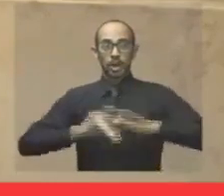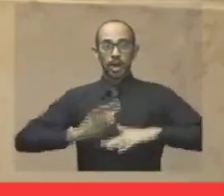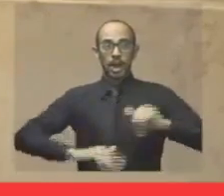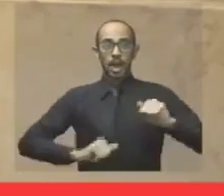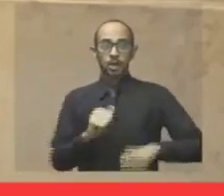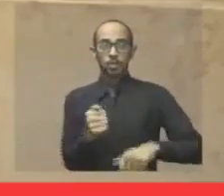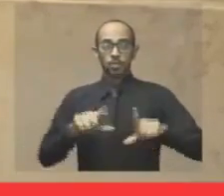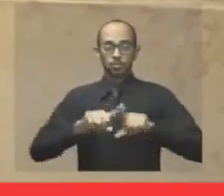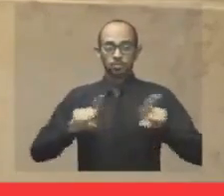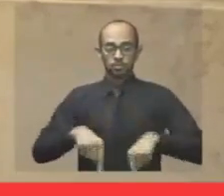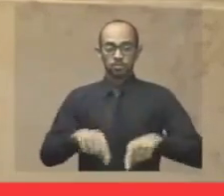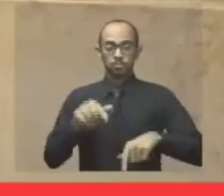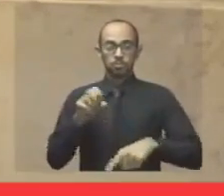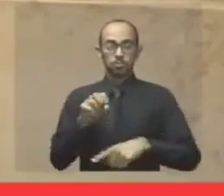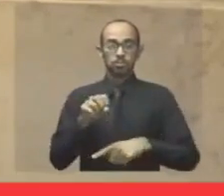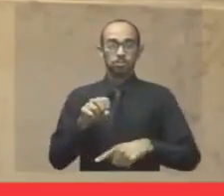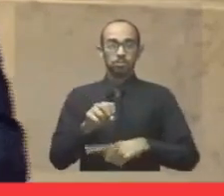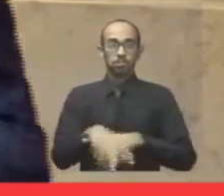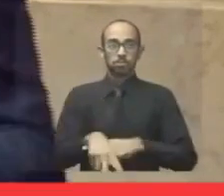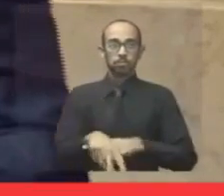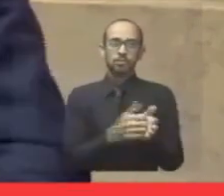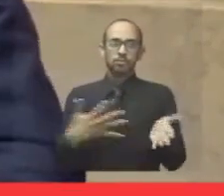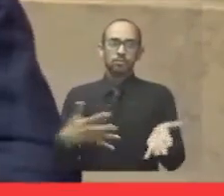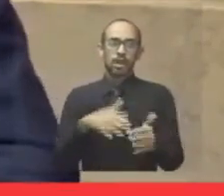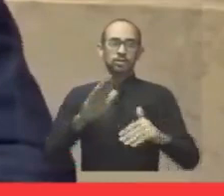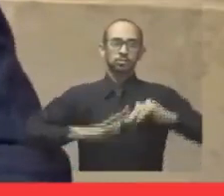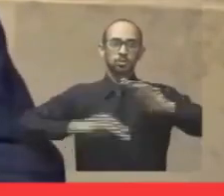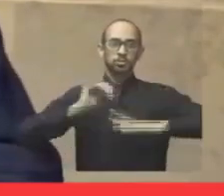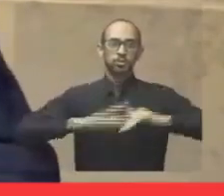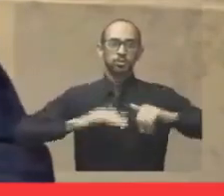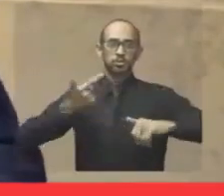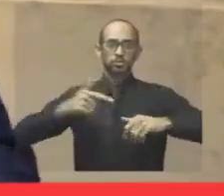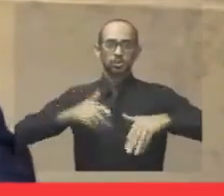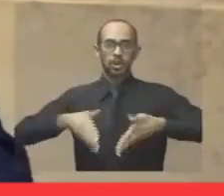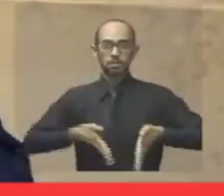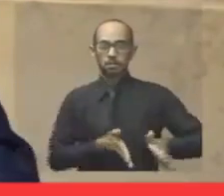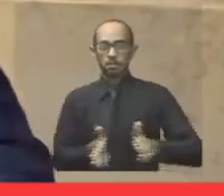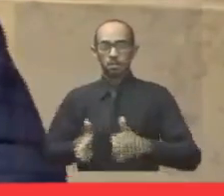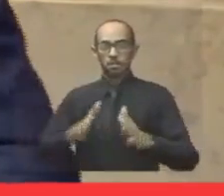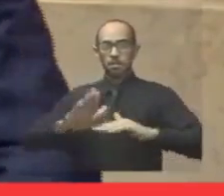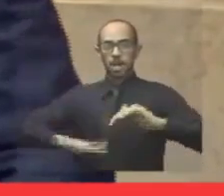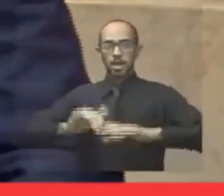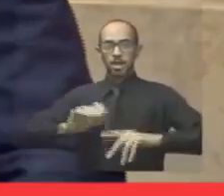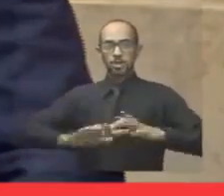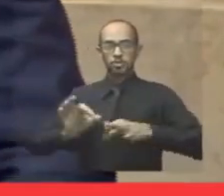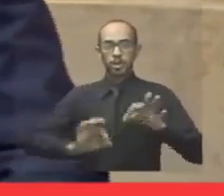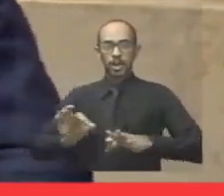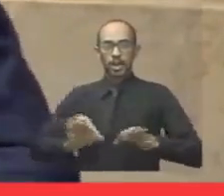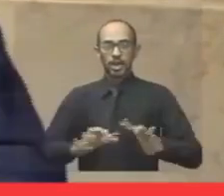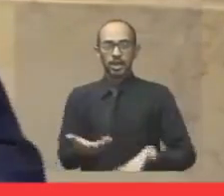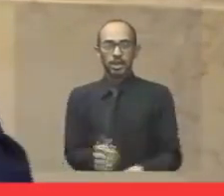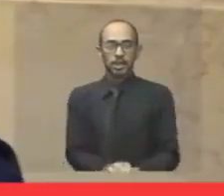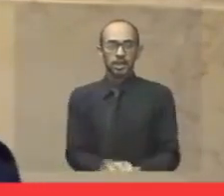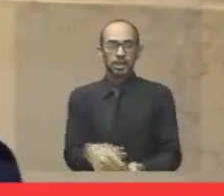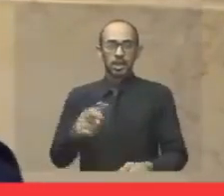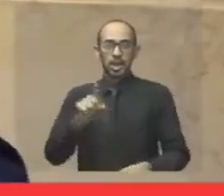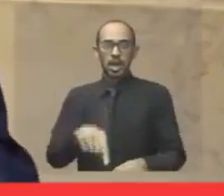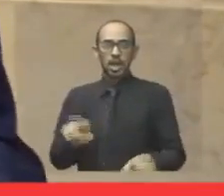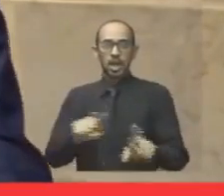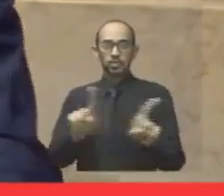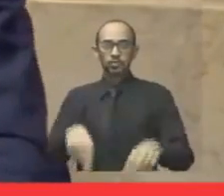carreira que implique aumento de despesa. São os servidores que ganham menos, são os